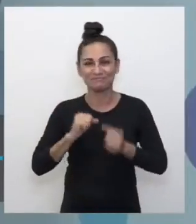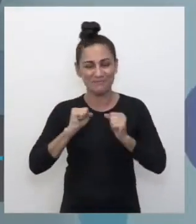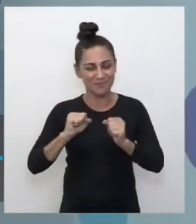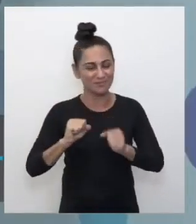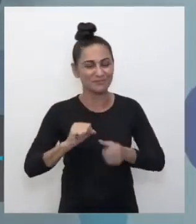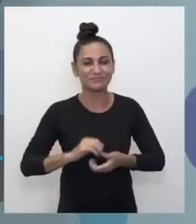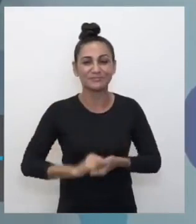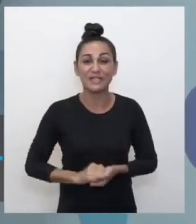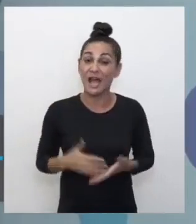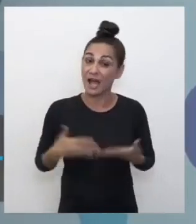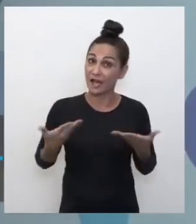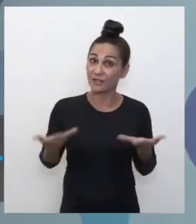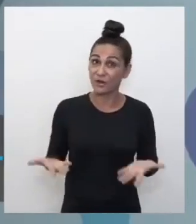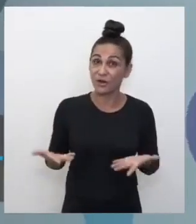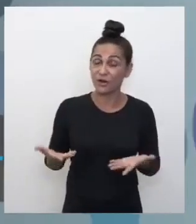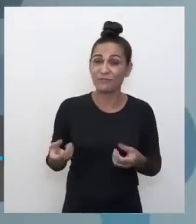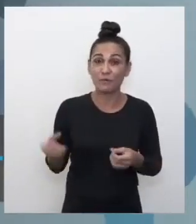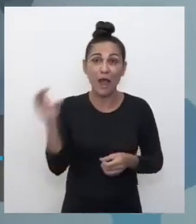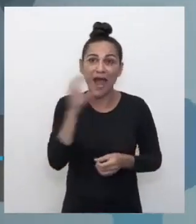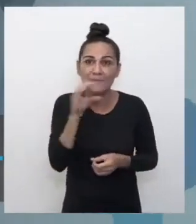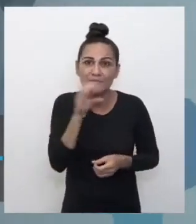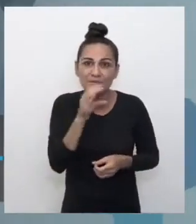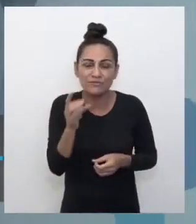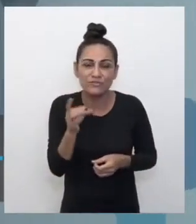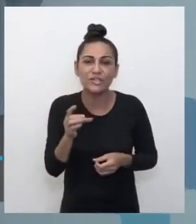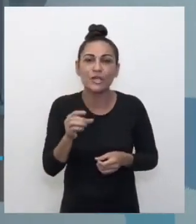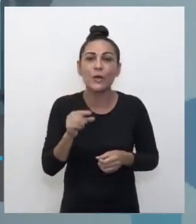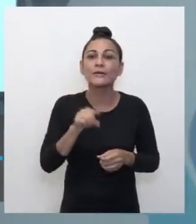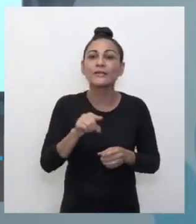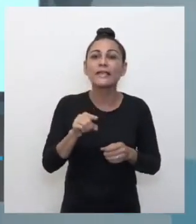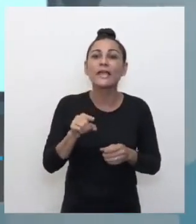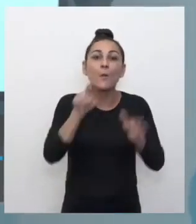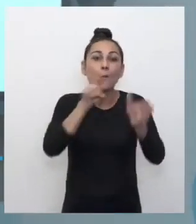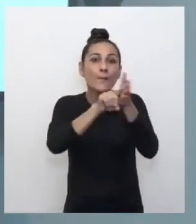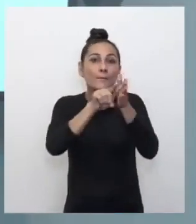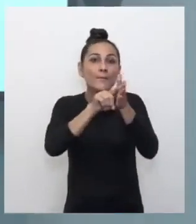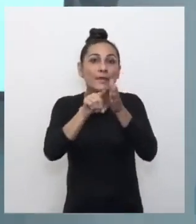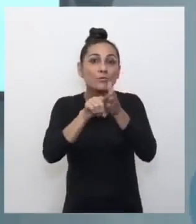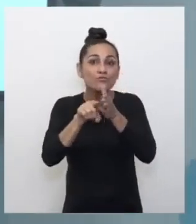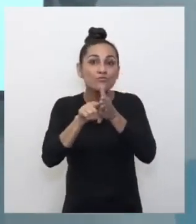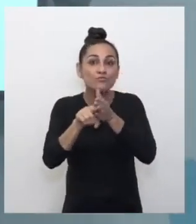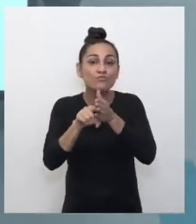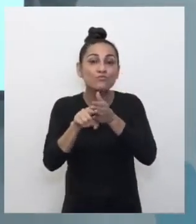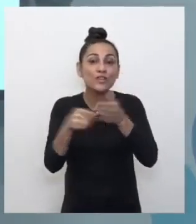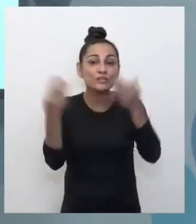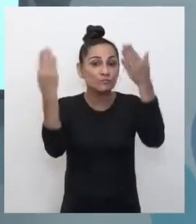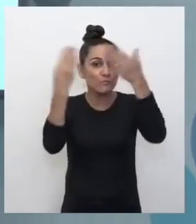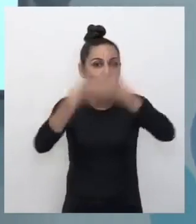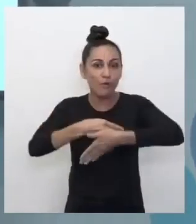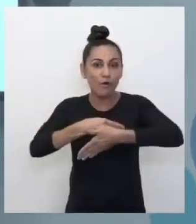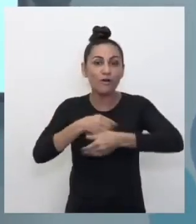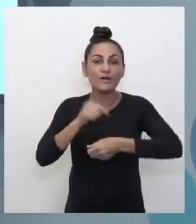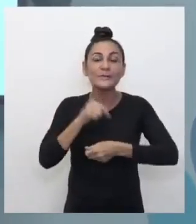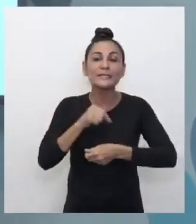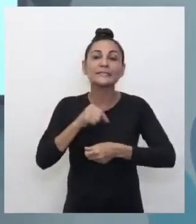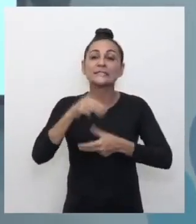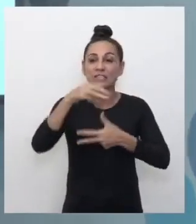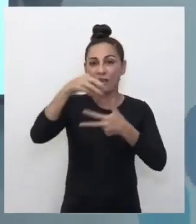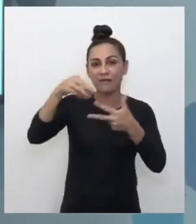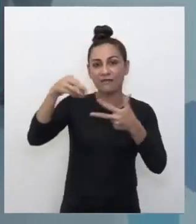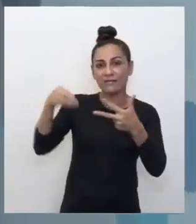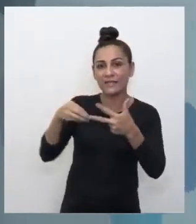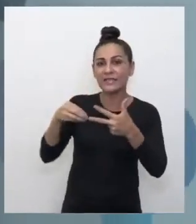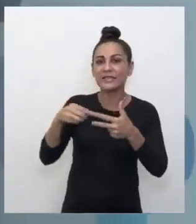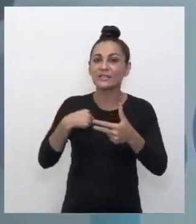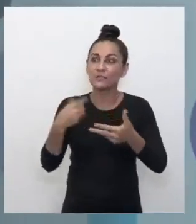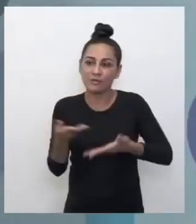só. Agora, gente, vamos rapidinho, né, pegar uma questão de vestibular, tá? Para que a gente já comece a se inteirar nesse meio aí,